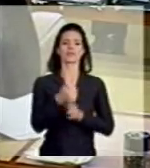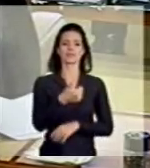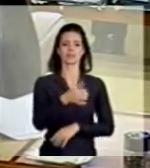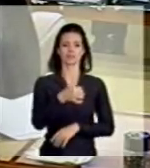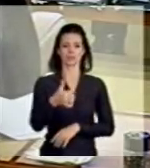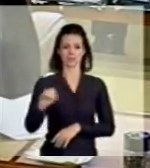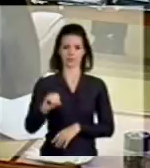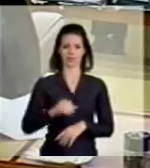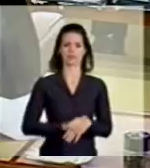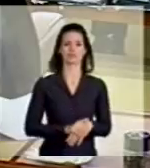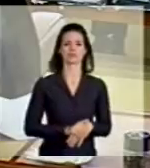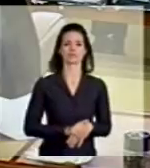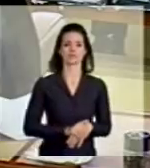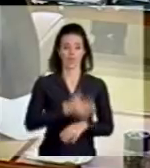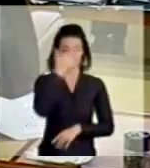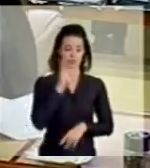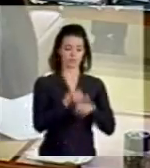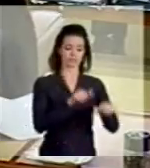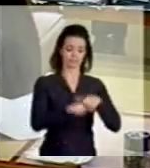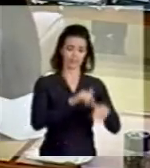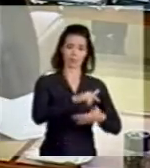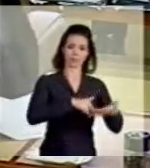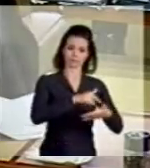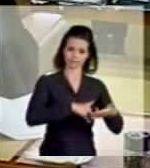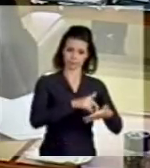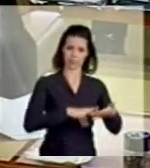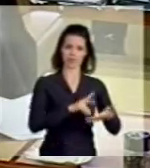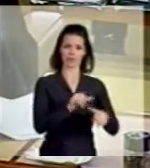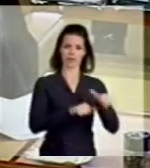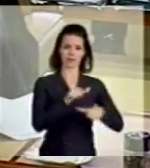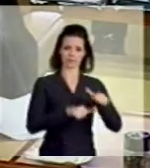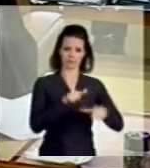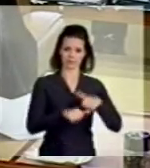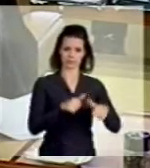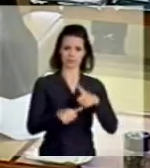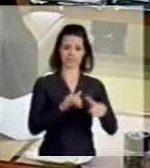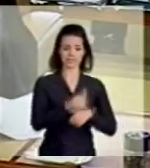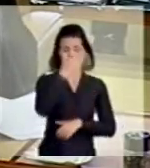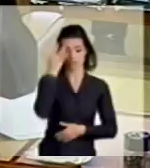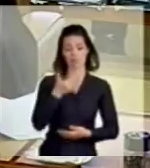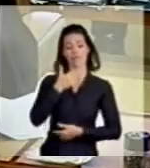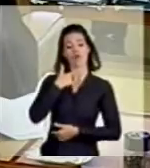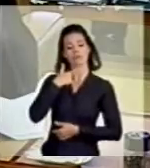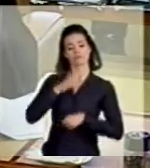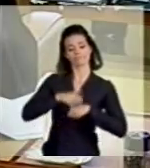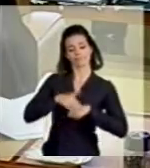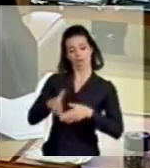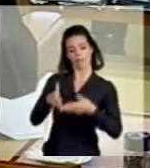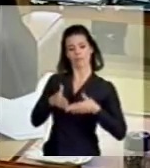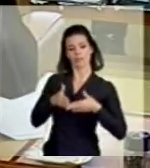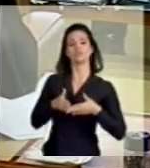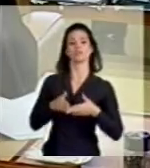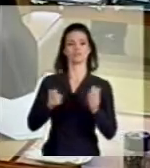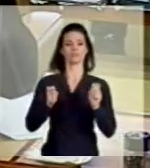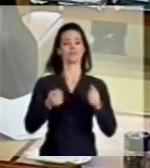oficial retificará o registro, a averbação ou a anotação de ofício ou a requerimento do interessado, mediante petição assinada